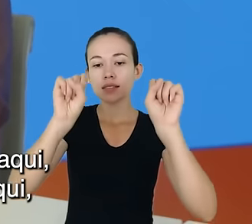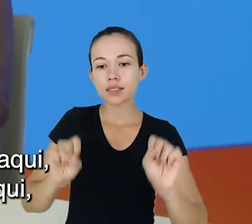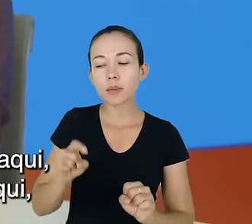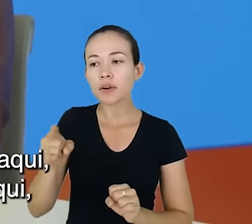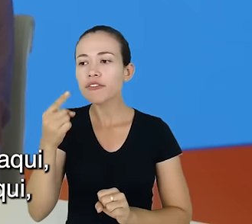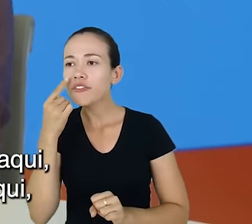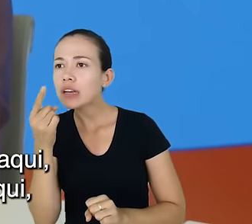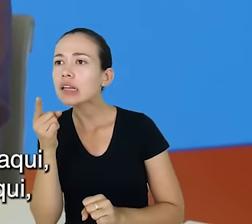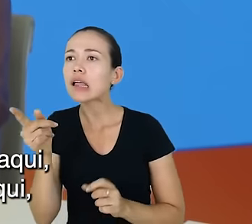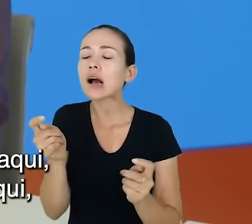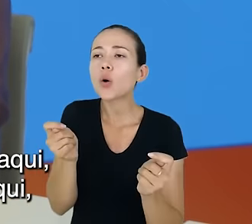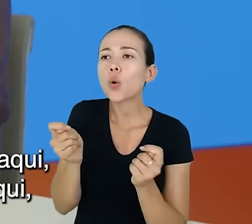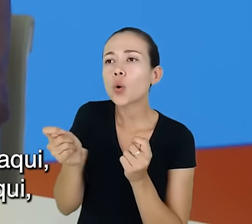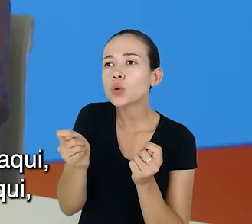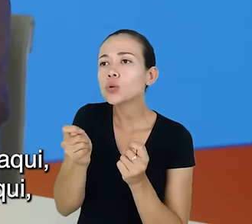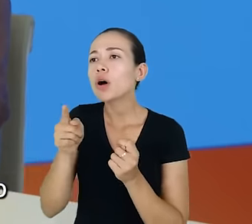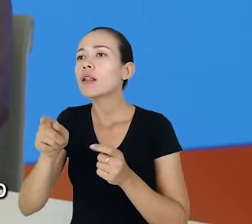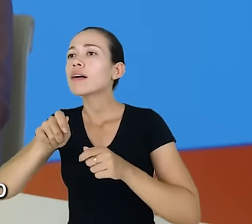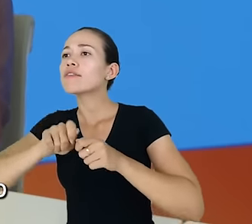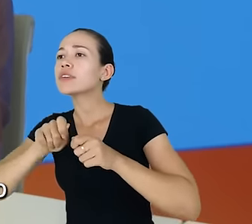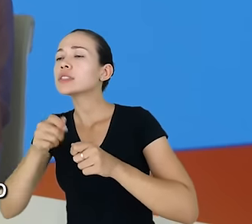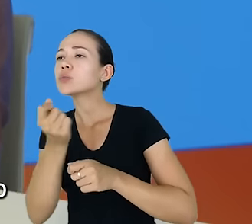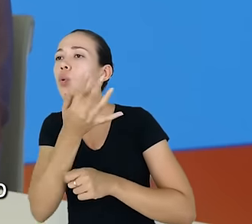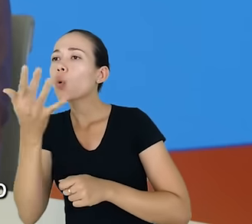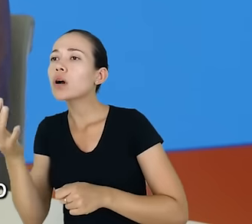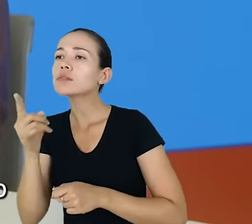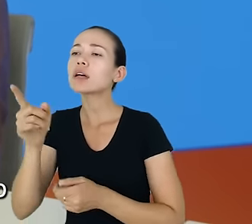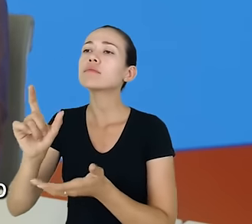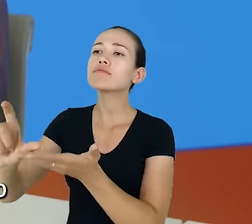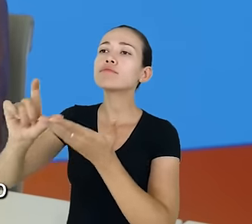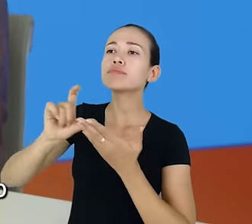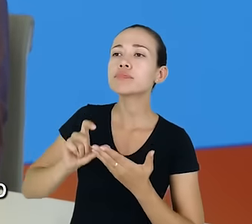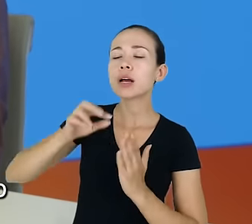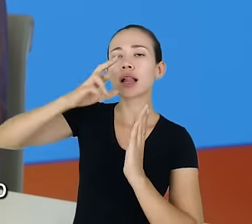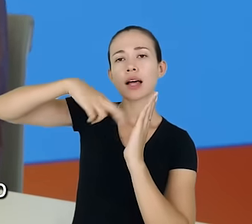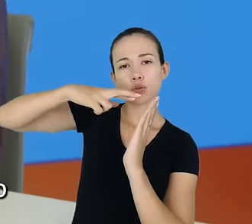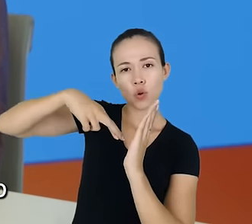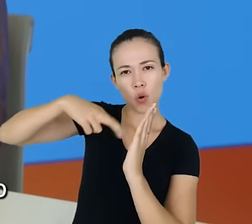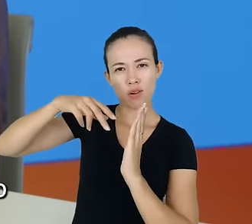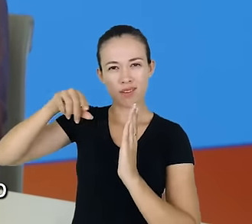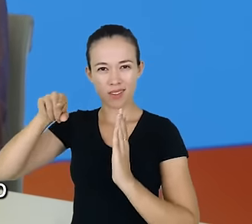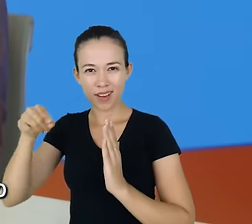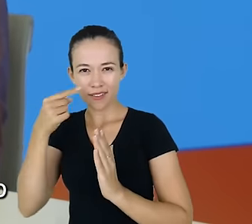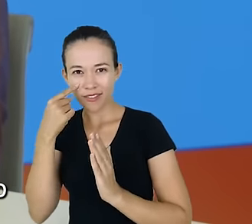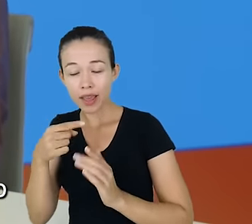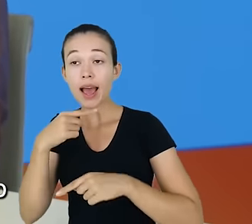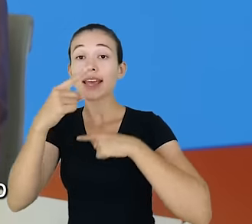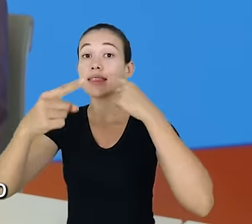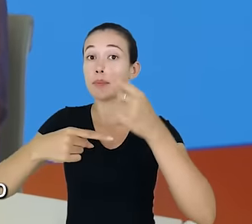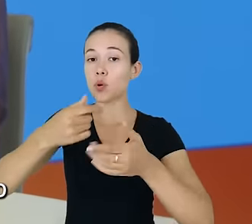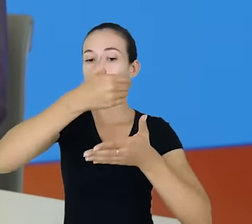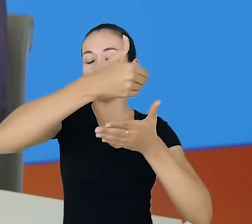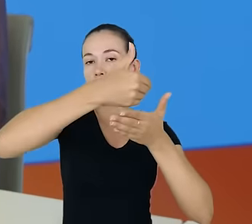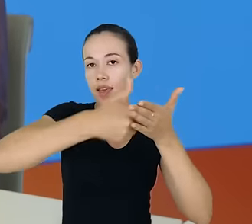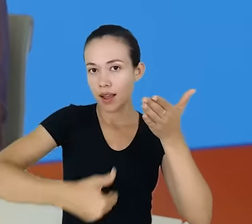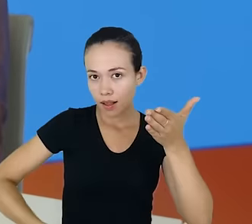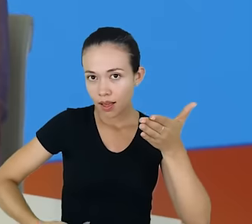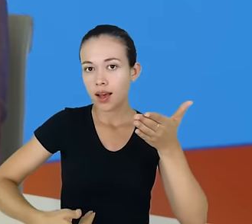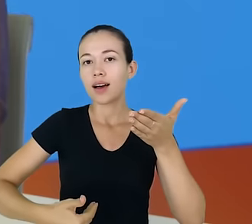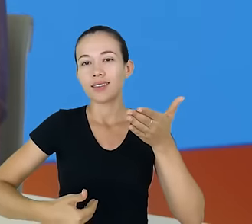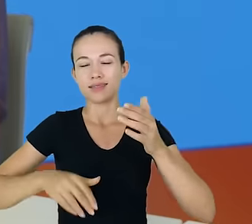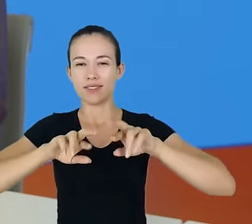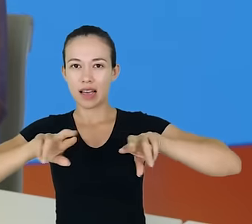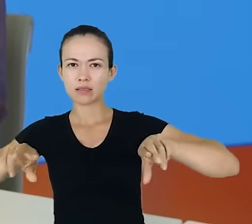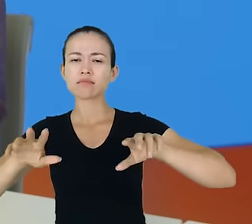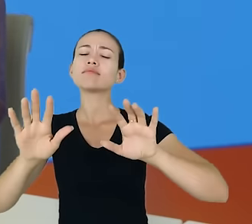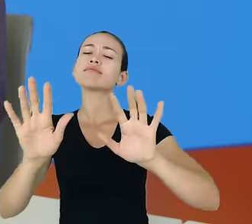daqui eu vou tirar os meus faturamentos daqui eu vou tirar o meu relatório e com ele eu vou fazer a declaração né do sped